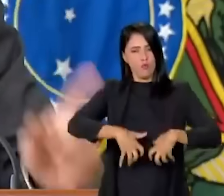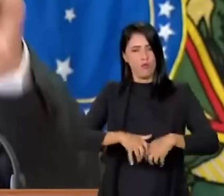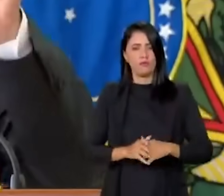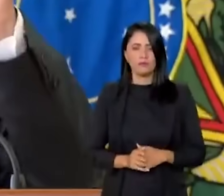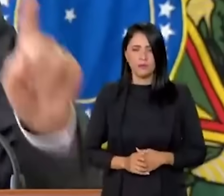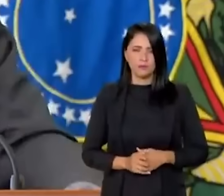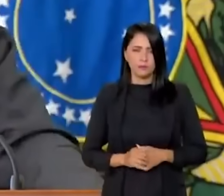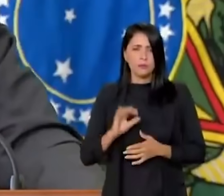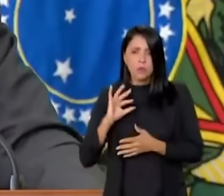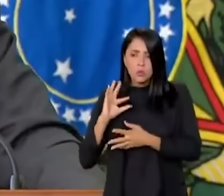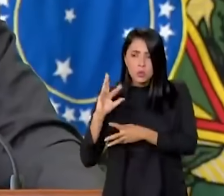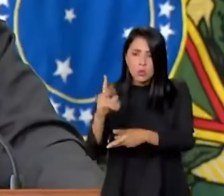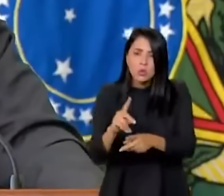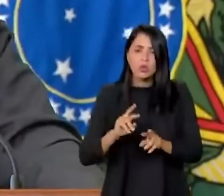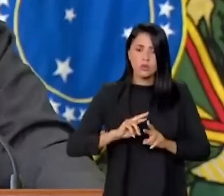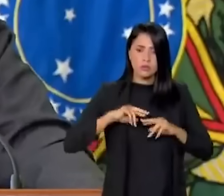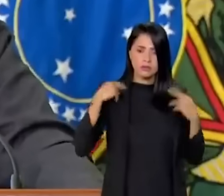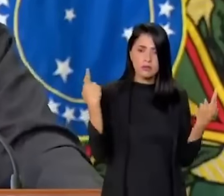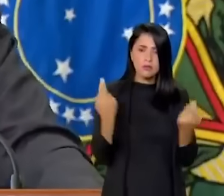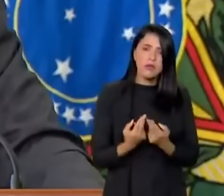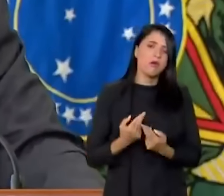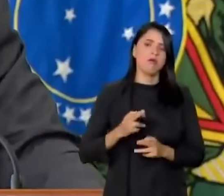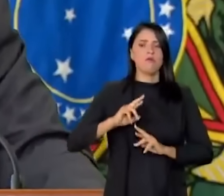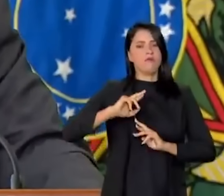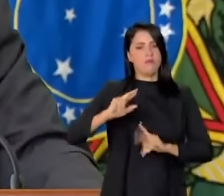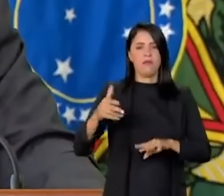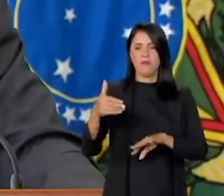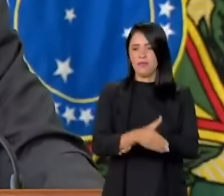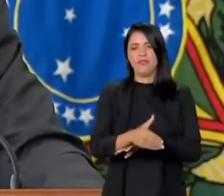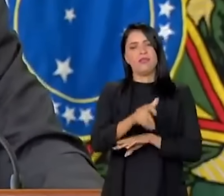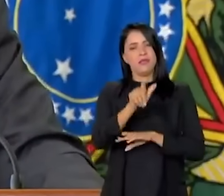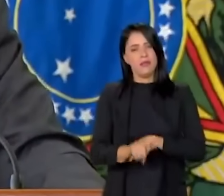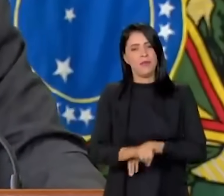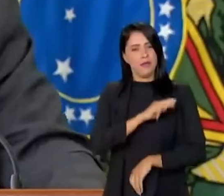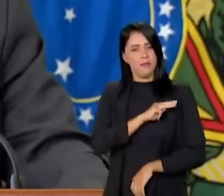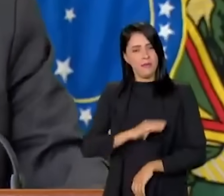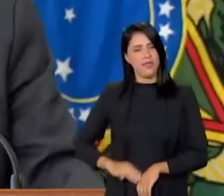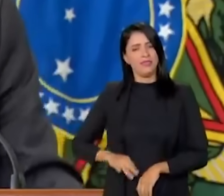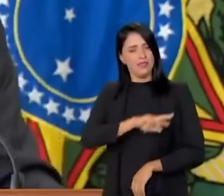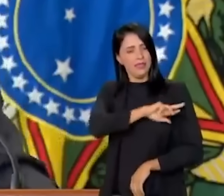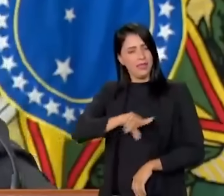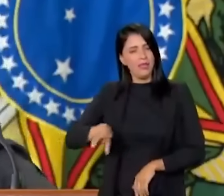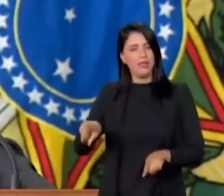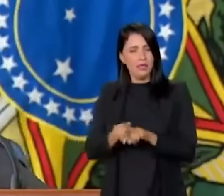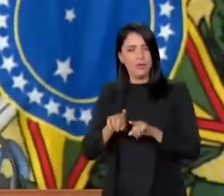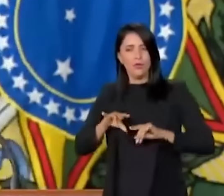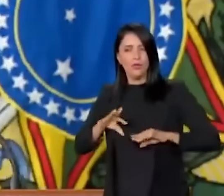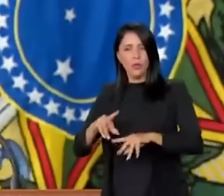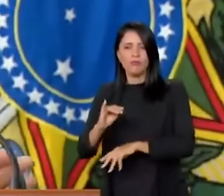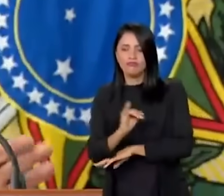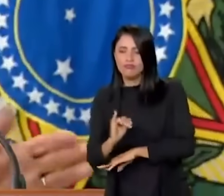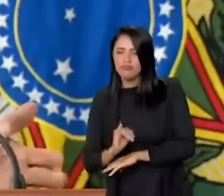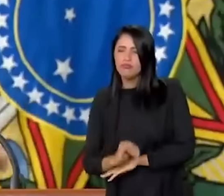Não é todas as reuniões que participa tanto ministros e participa todas as